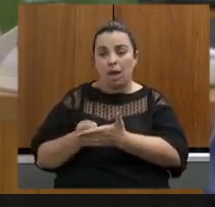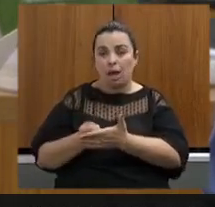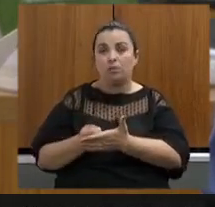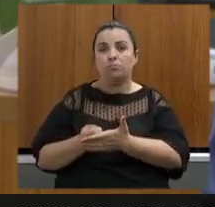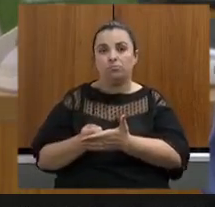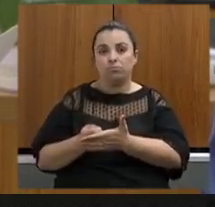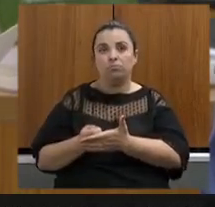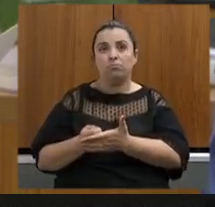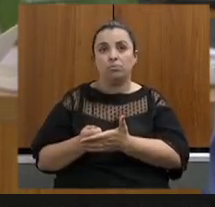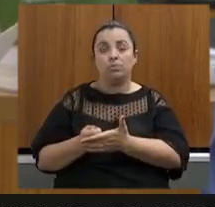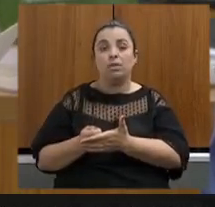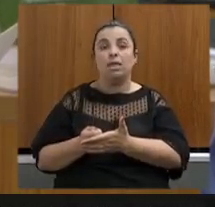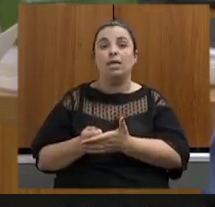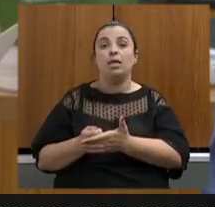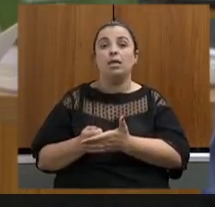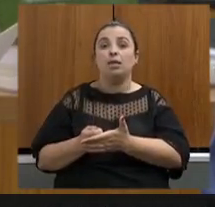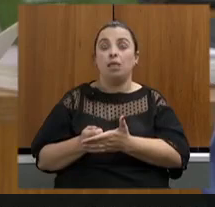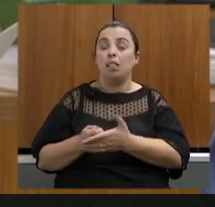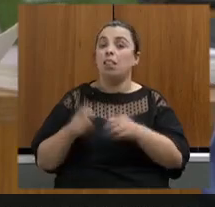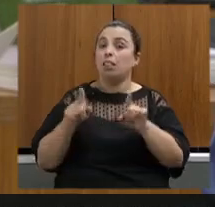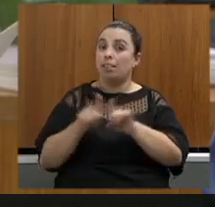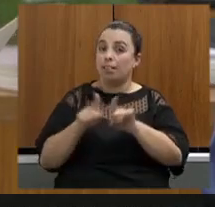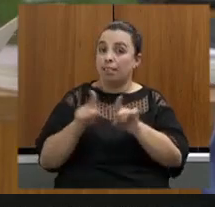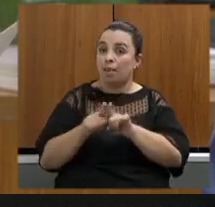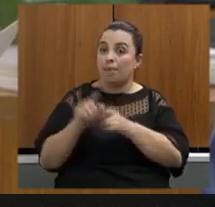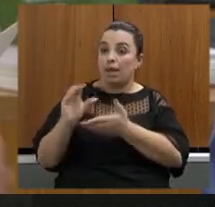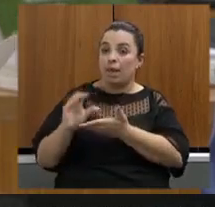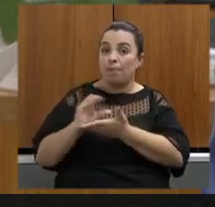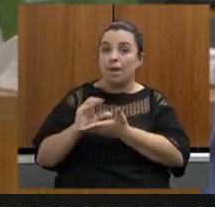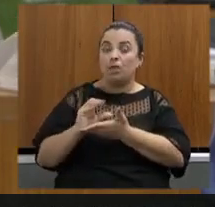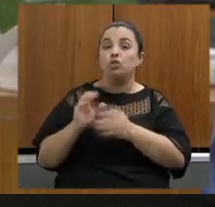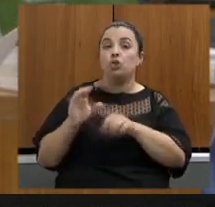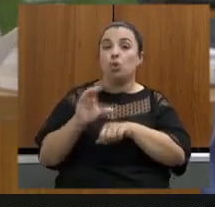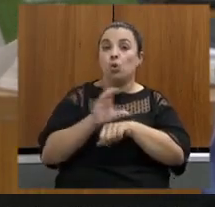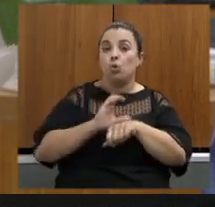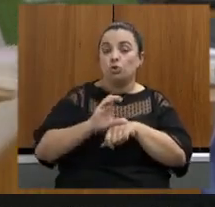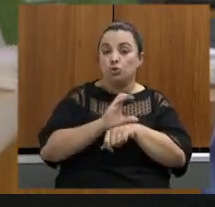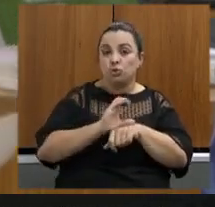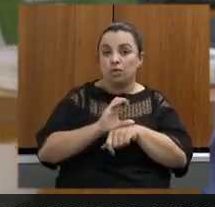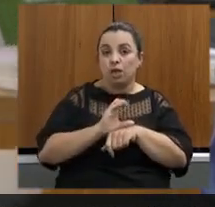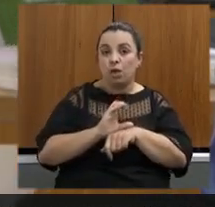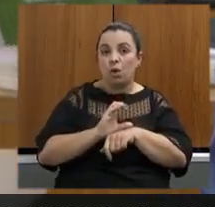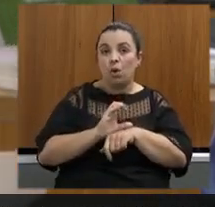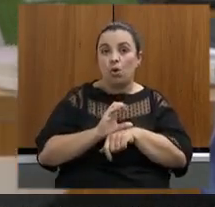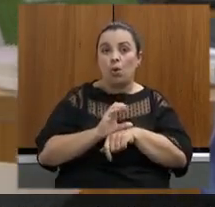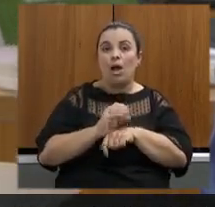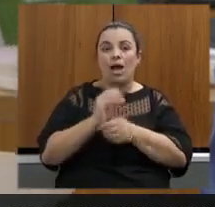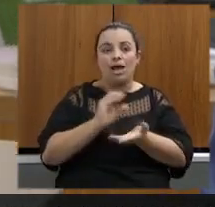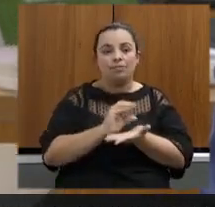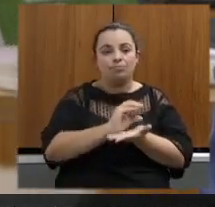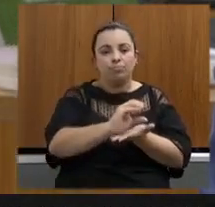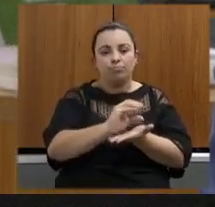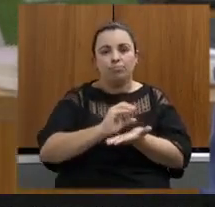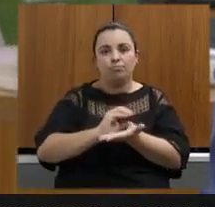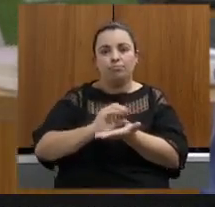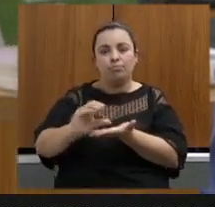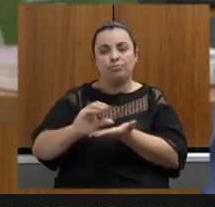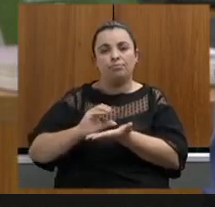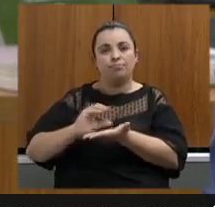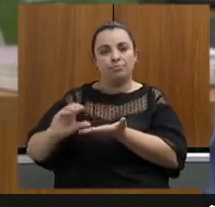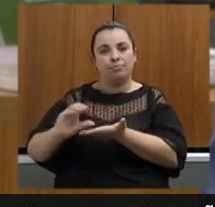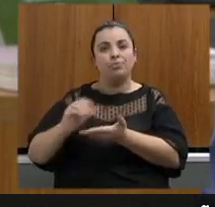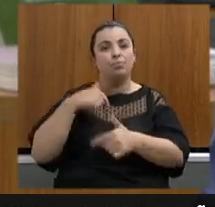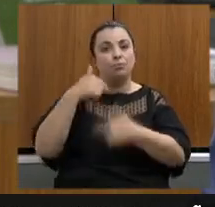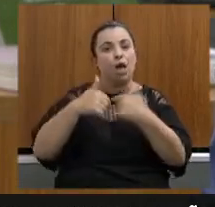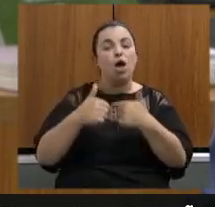repasses constitucionais e as entregas aconteceram é isso presidente e